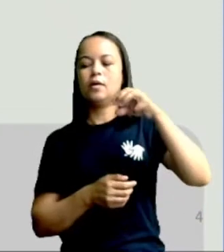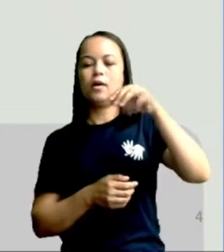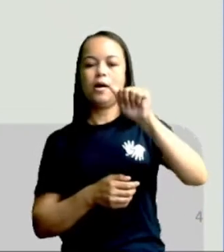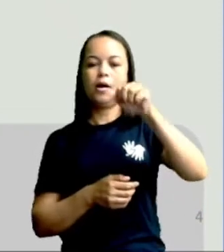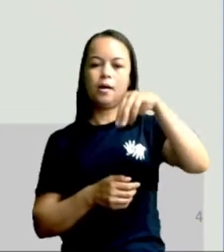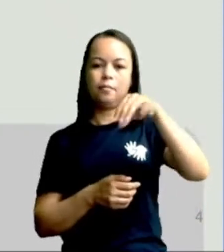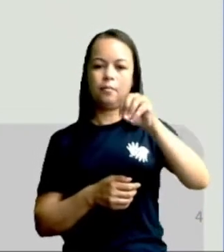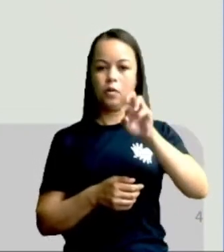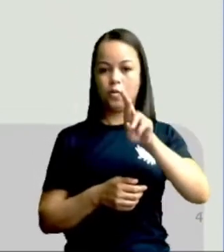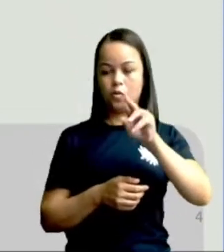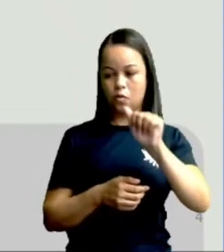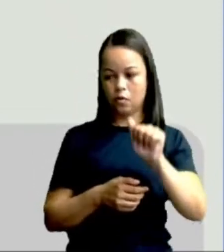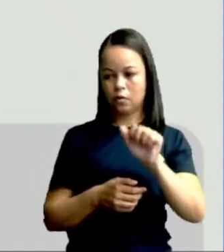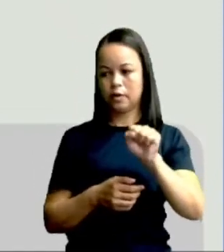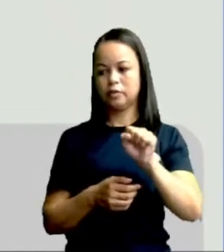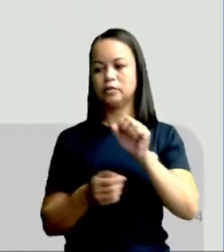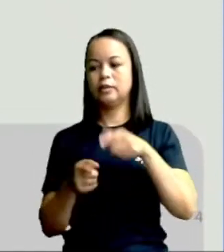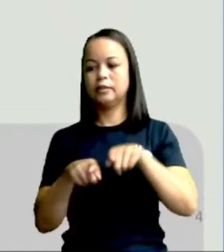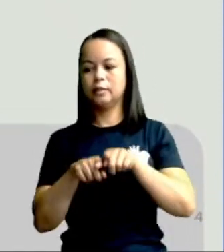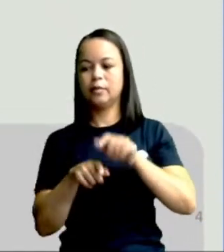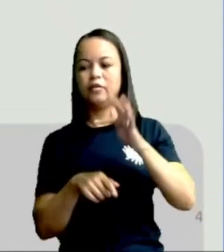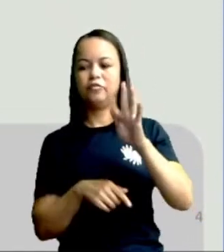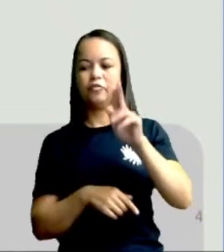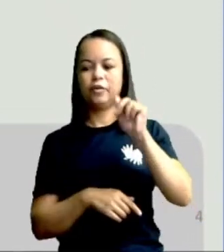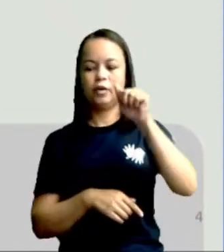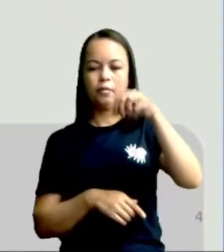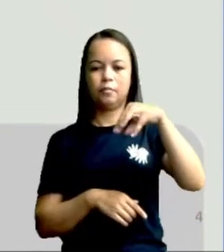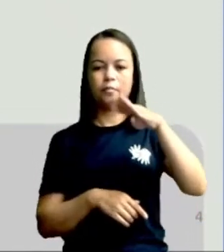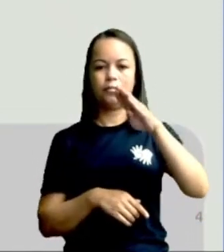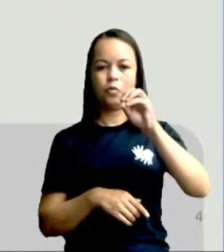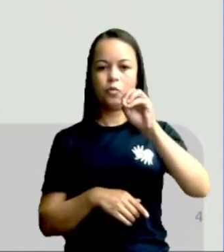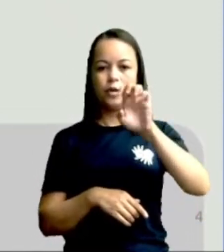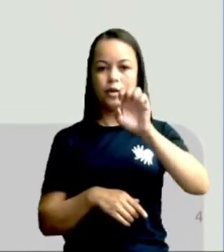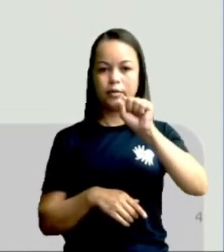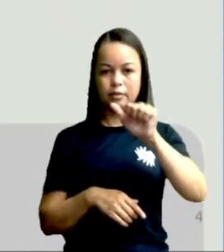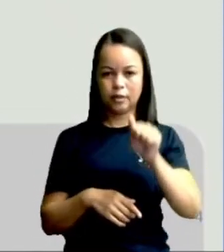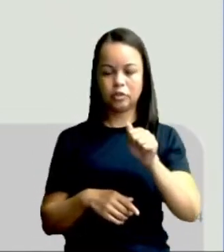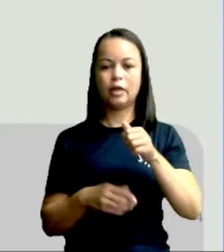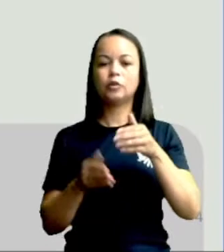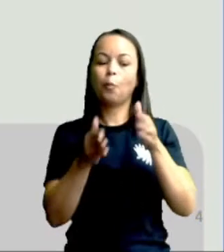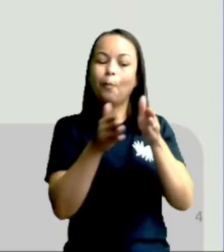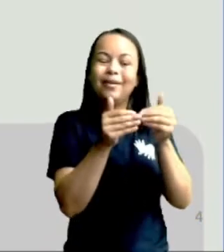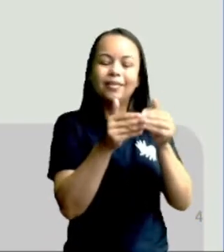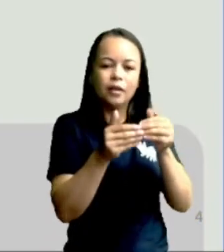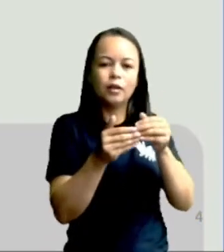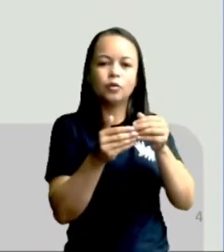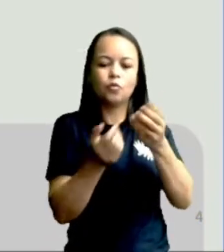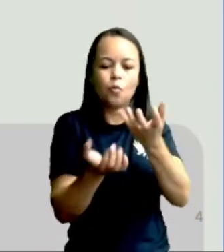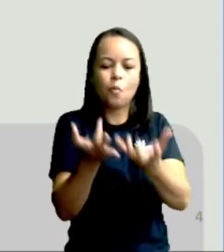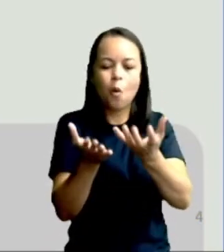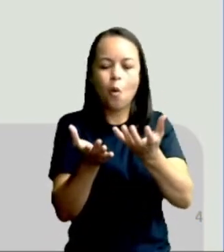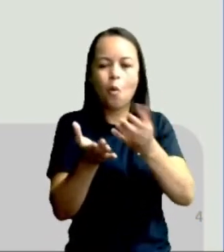um pedido. Asse um bolo de frutas. Na segunda, temos também.